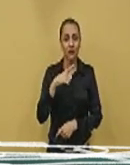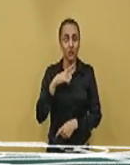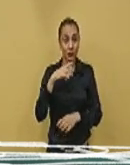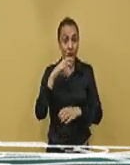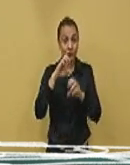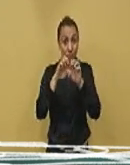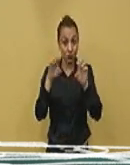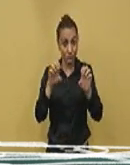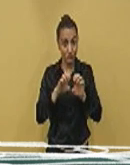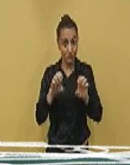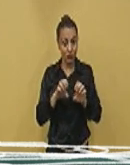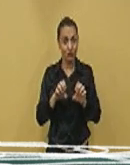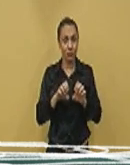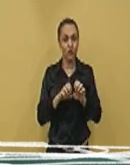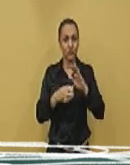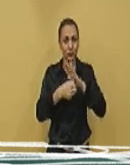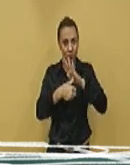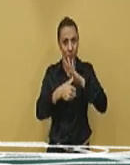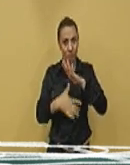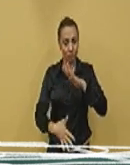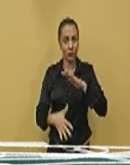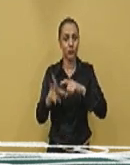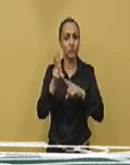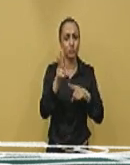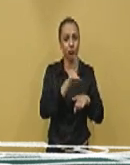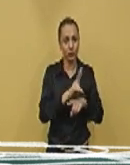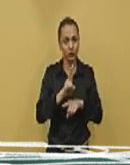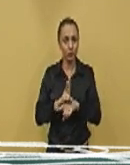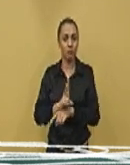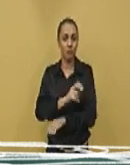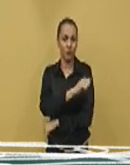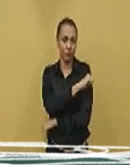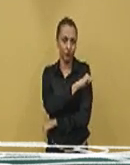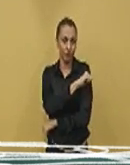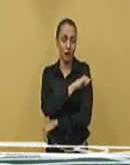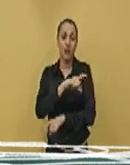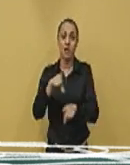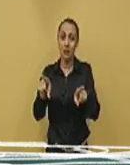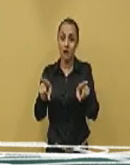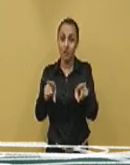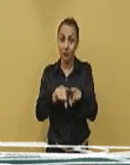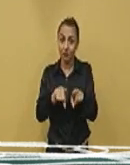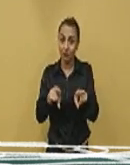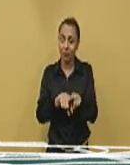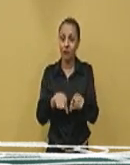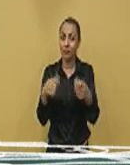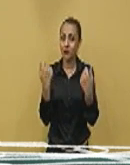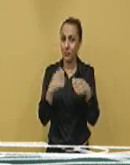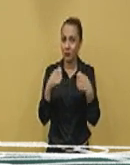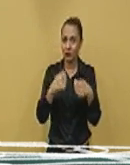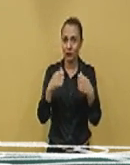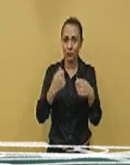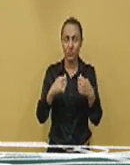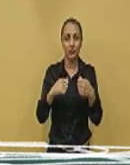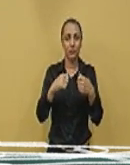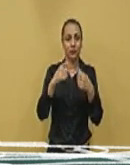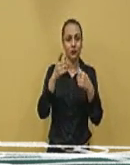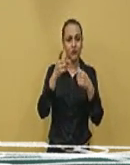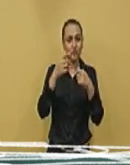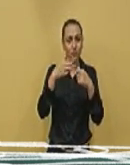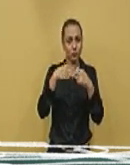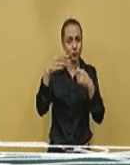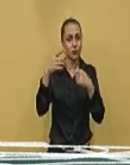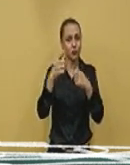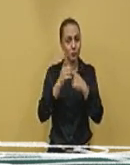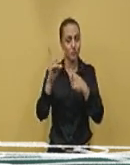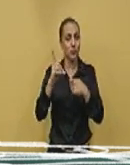de pró-reitoria de assistência estudantil, que também deve ser acionada pela pós-graduação. O